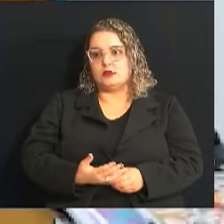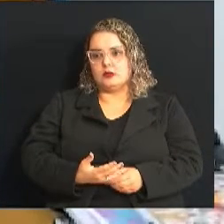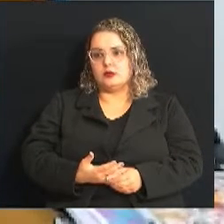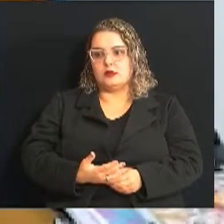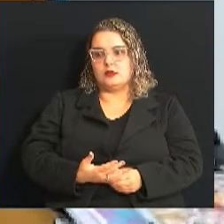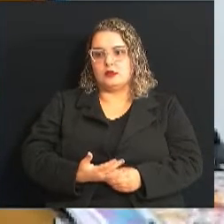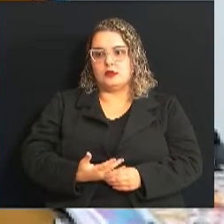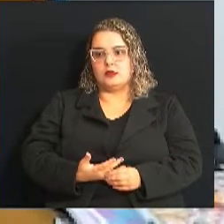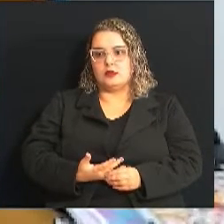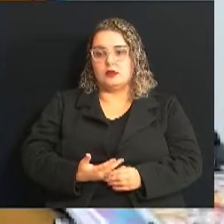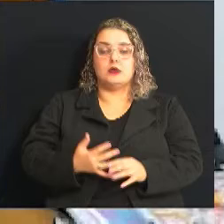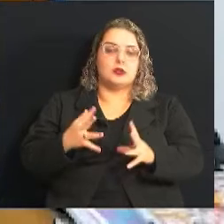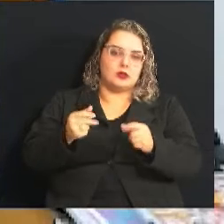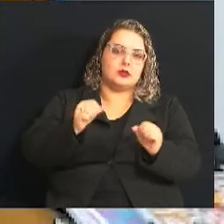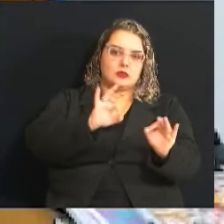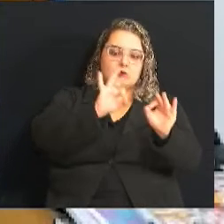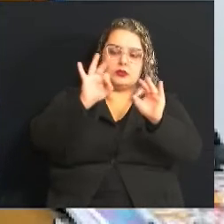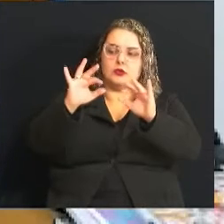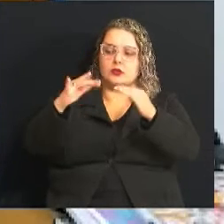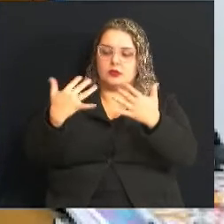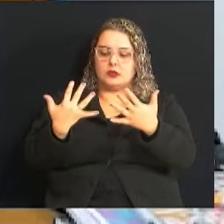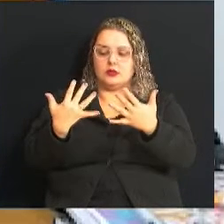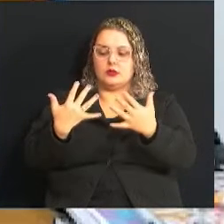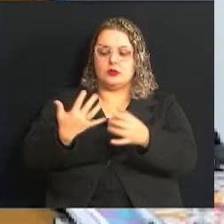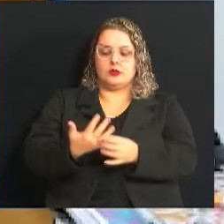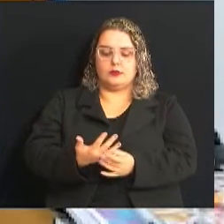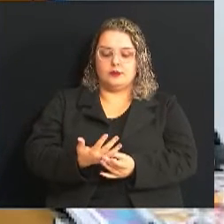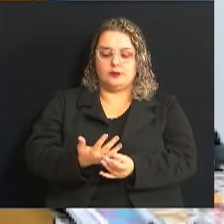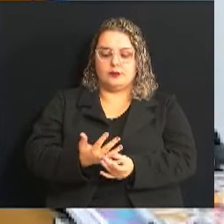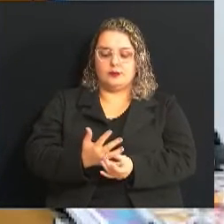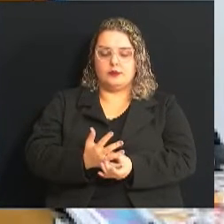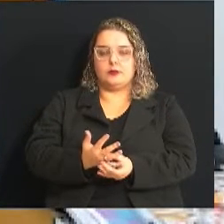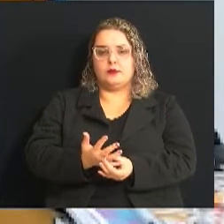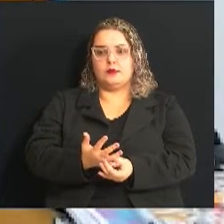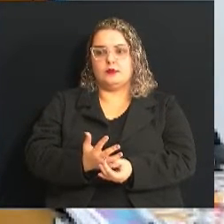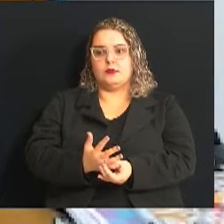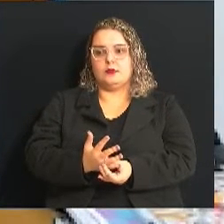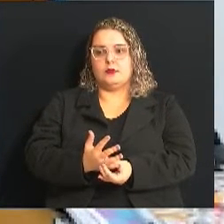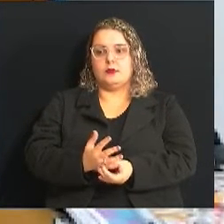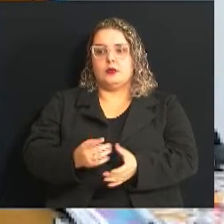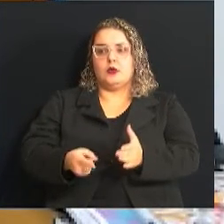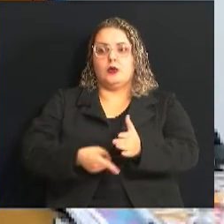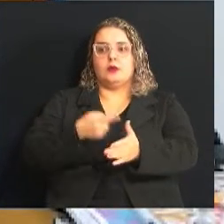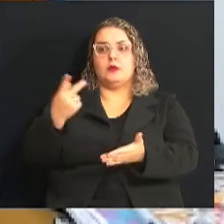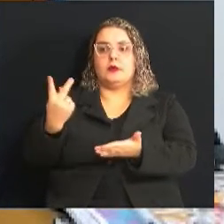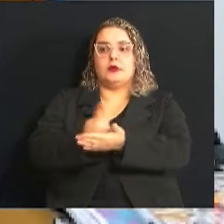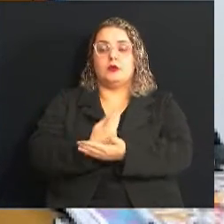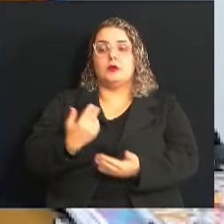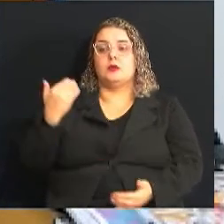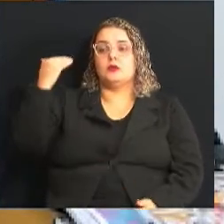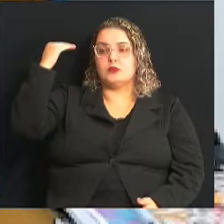estão assistindo, acompanhando? O primeiro erro é os adultos